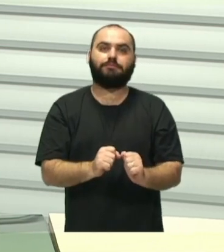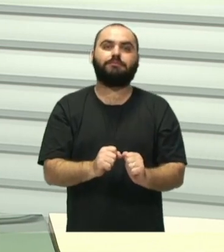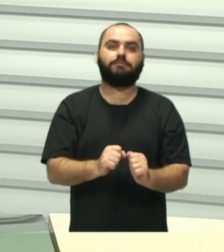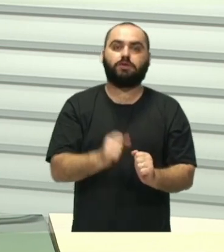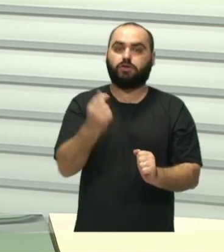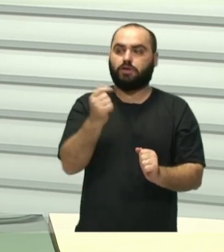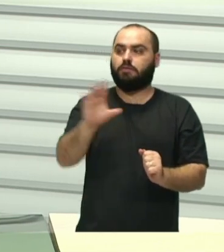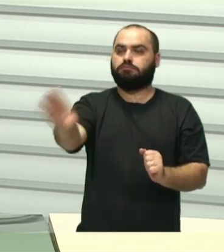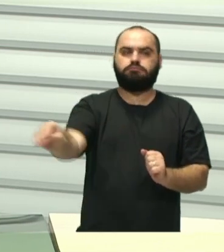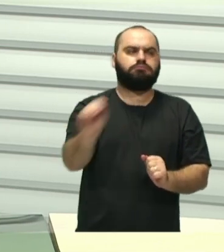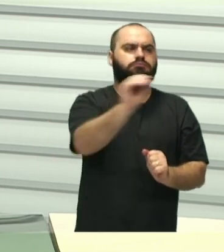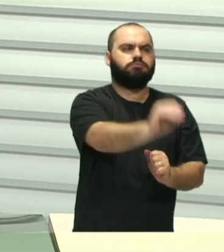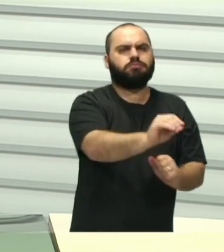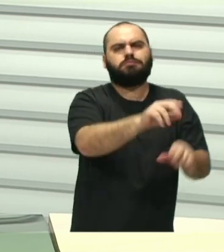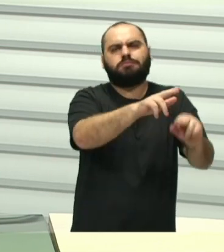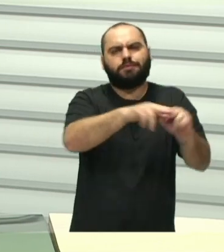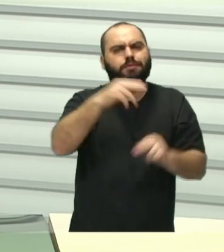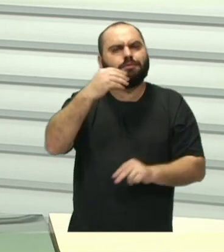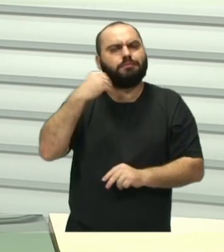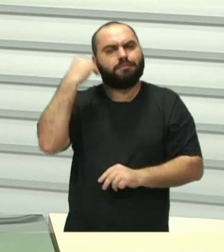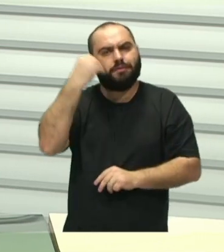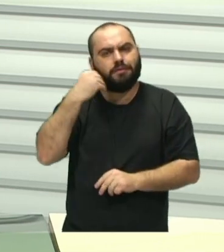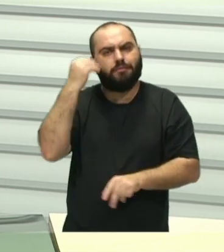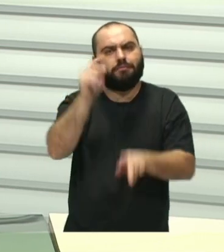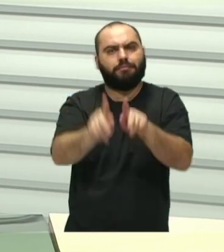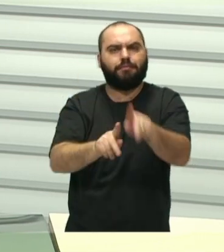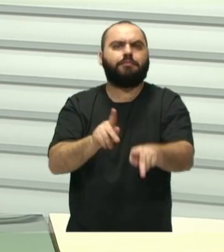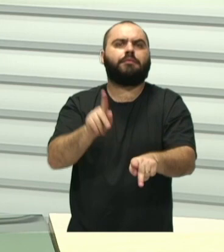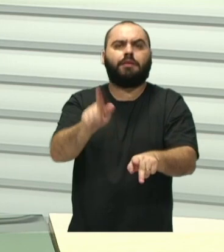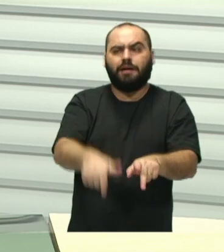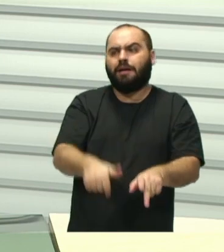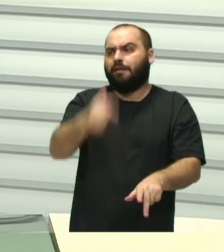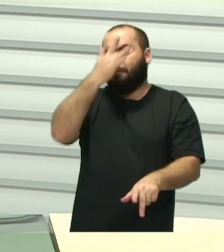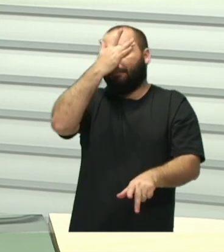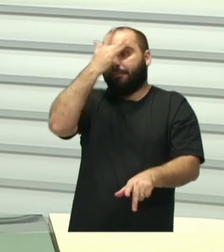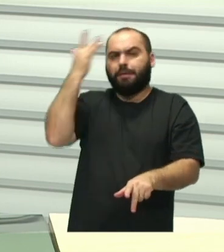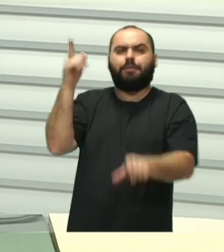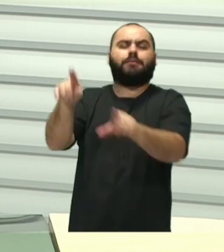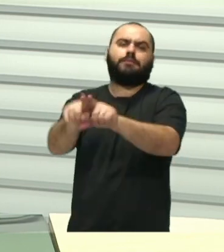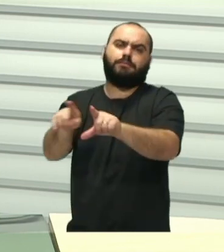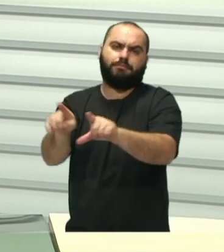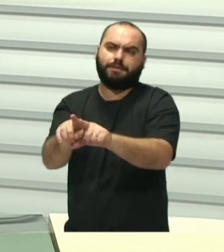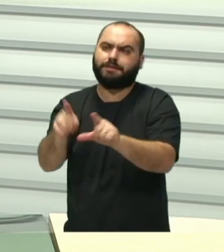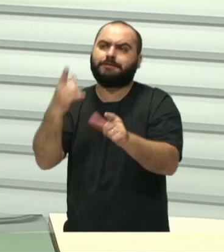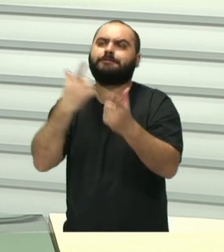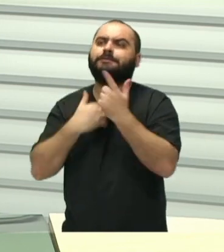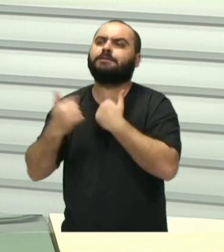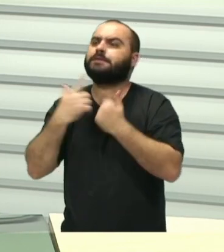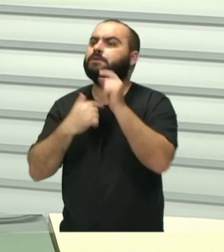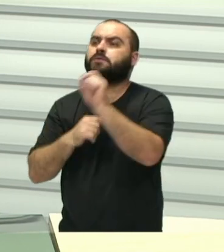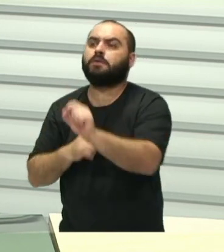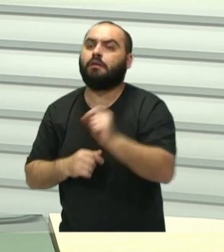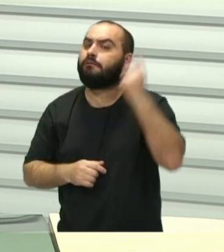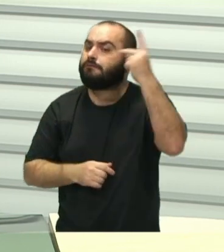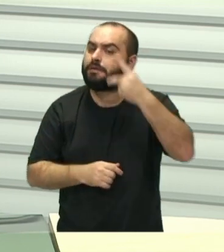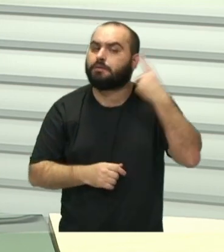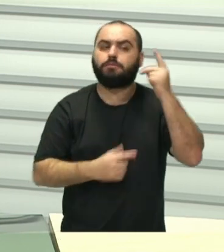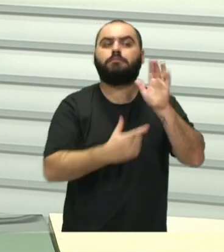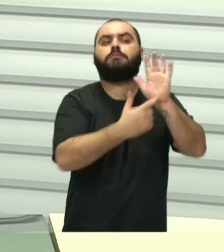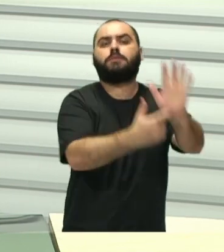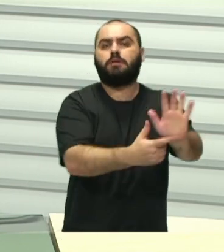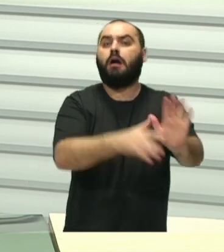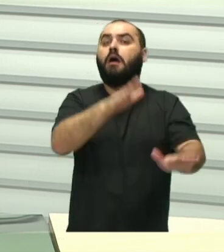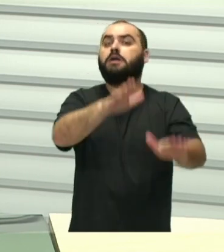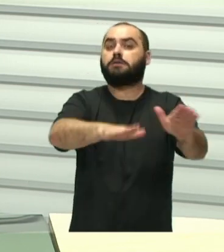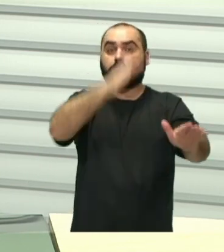anda algum tempo já de experiência na política é expectativa do eleitor também que o vereador possa ter essa possibilidade né muitas vezes